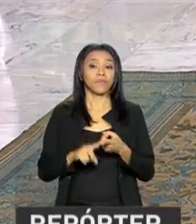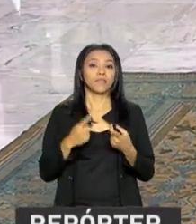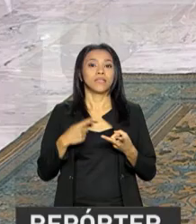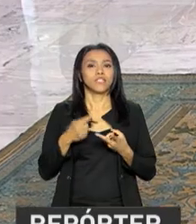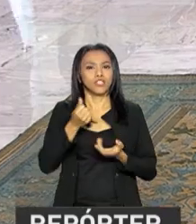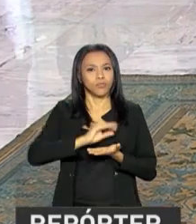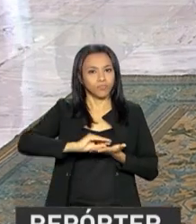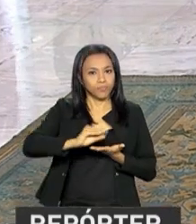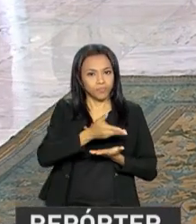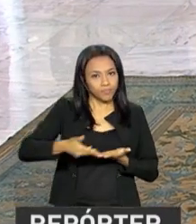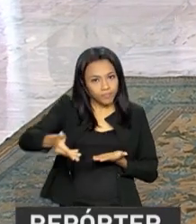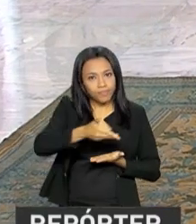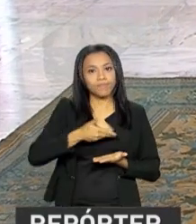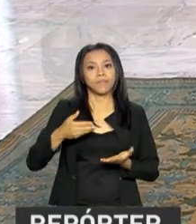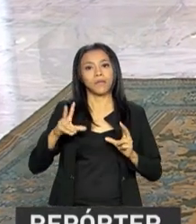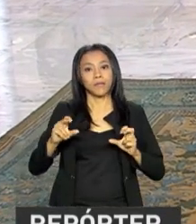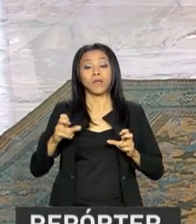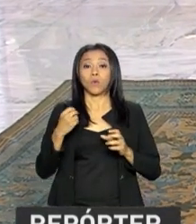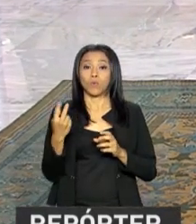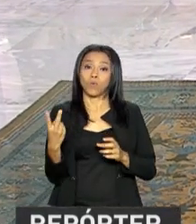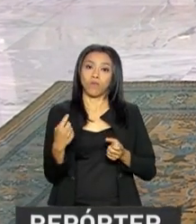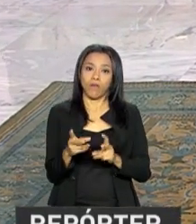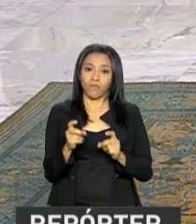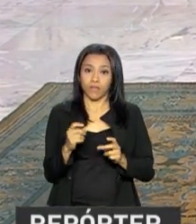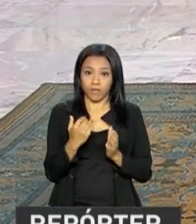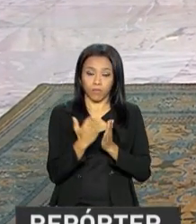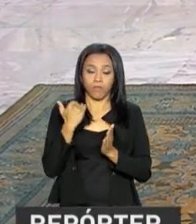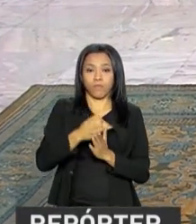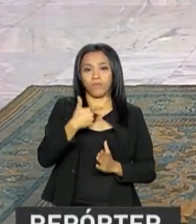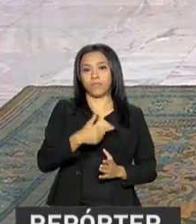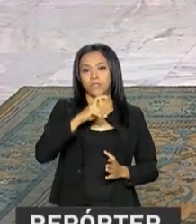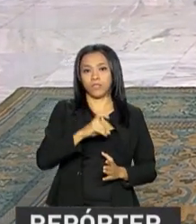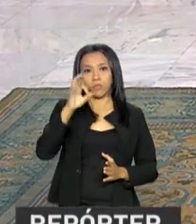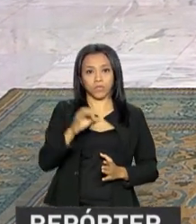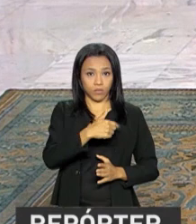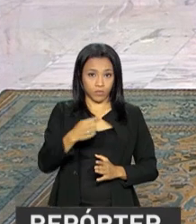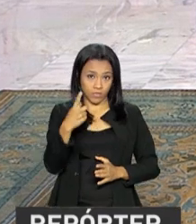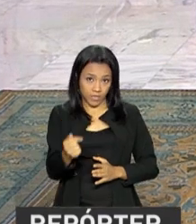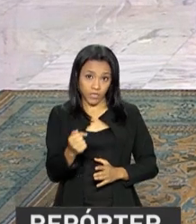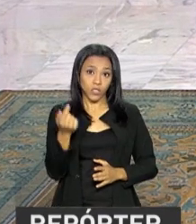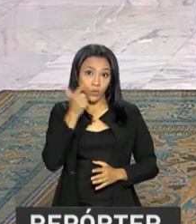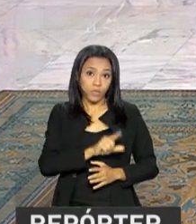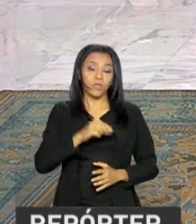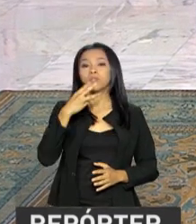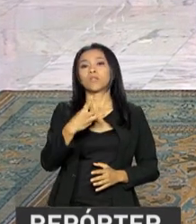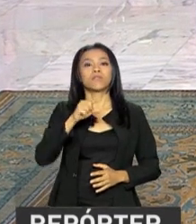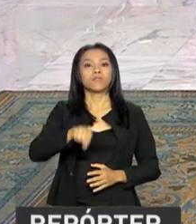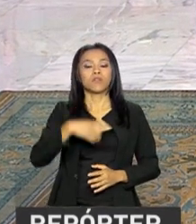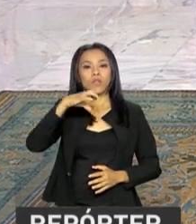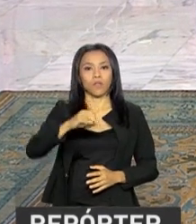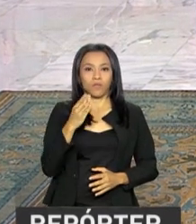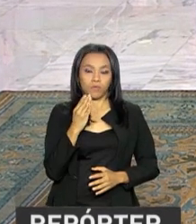O comércio entre os dois países cresceu 25% em 2017 e alcançou 3,9 bilhões de